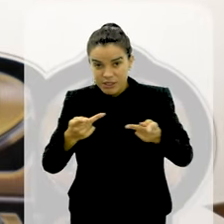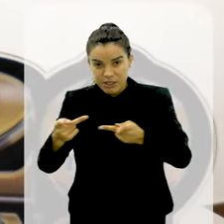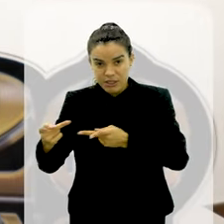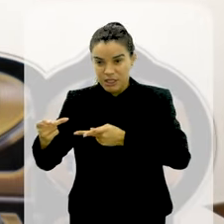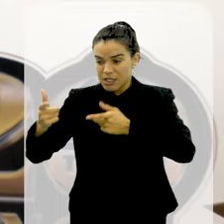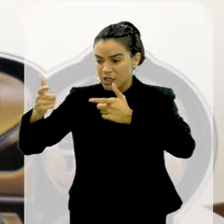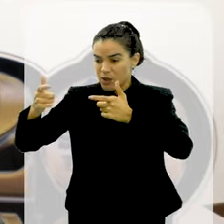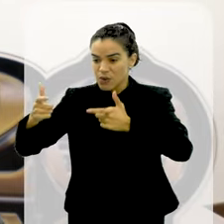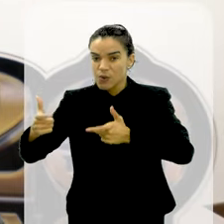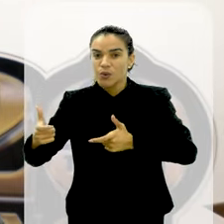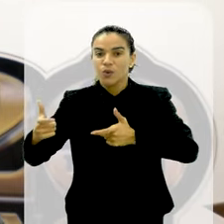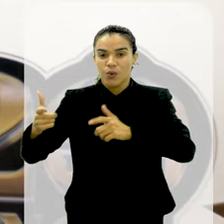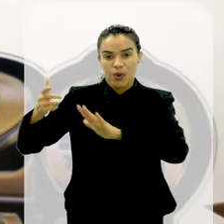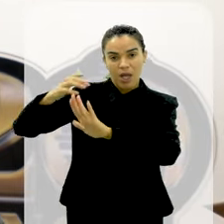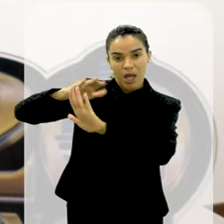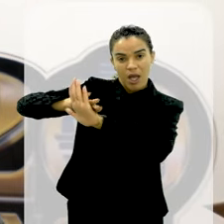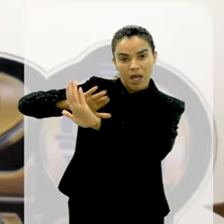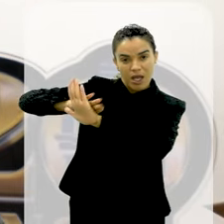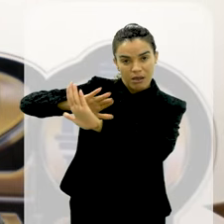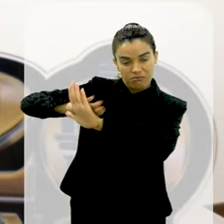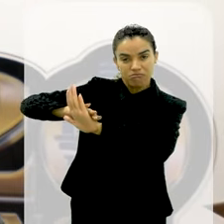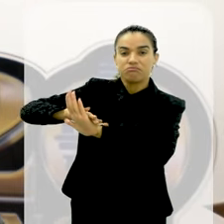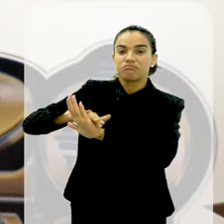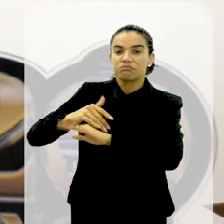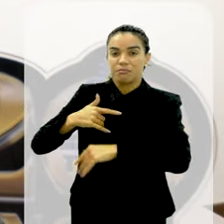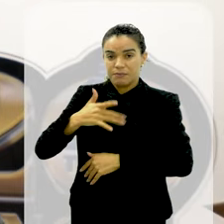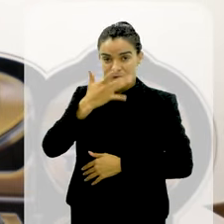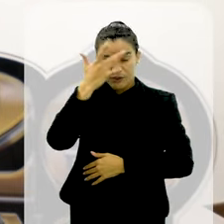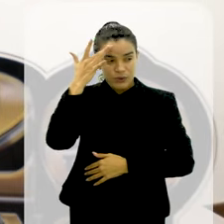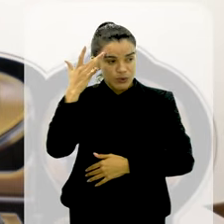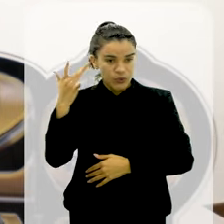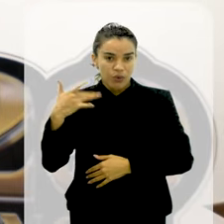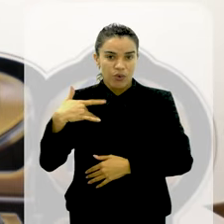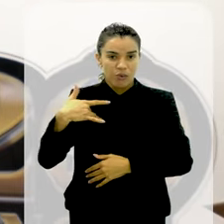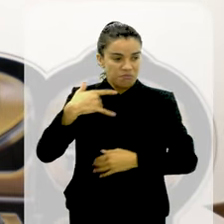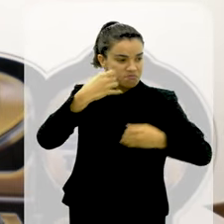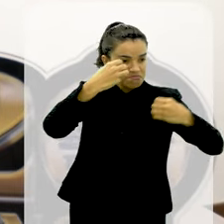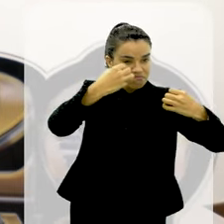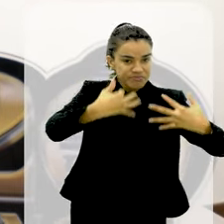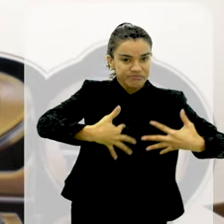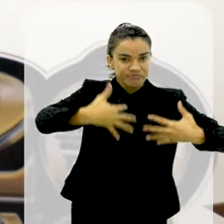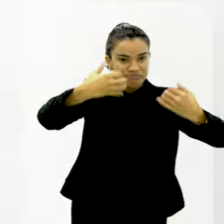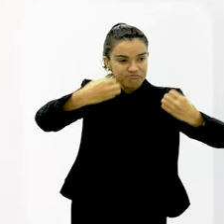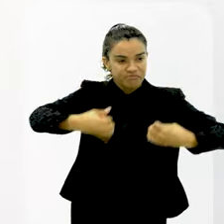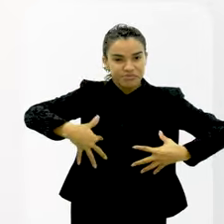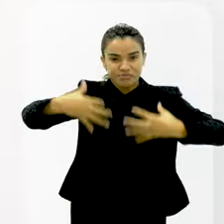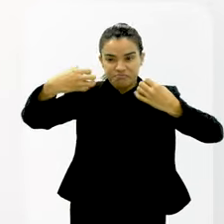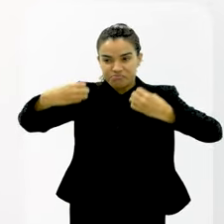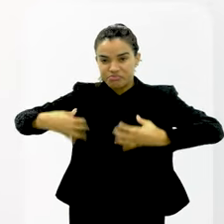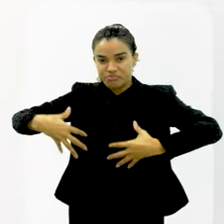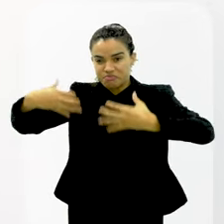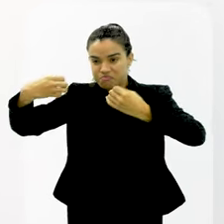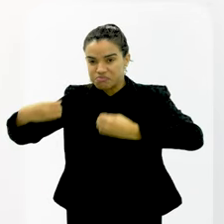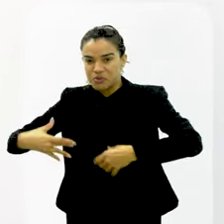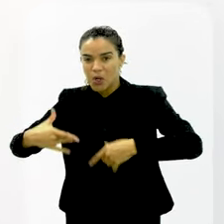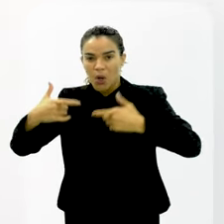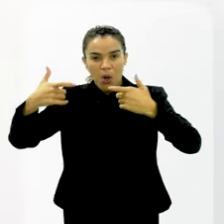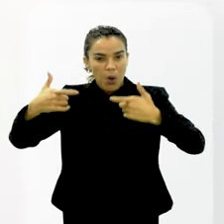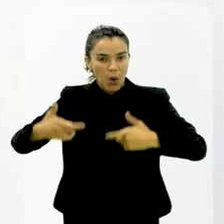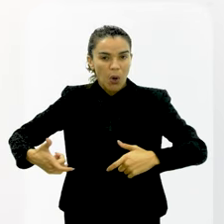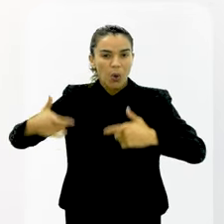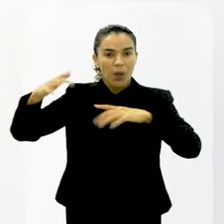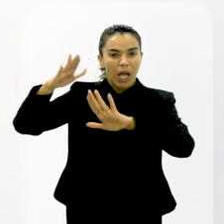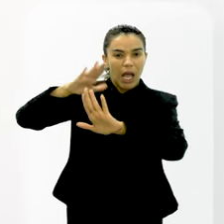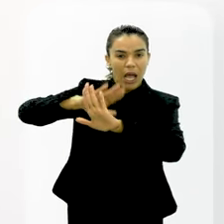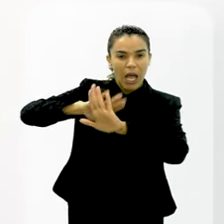visitas guiadas aos estúdios. Você tem uma pessoa que recebe você e te guia através dos estúdios, mostrando